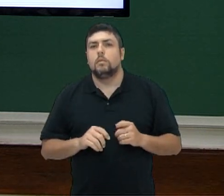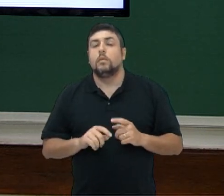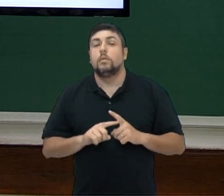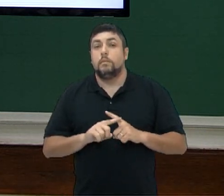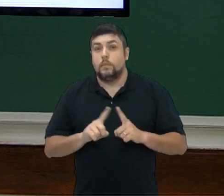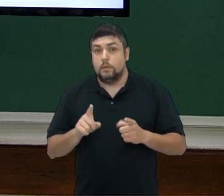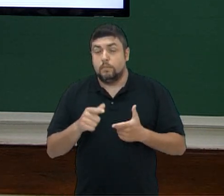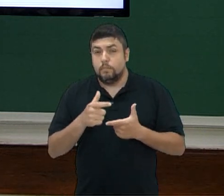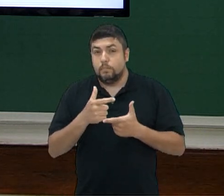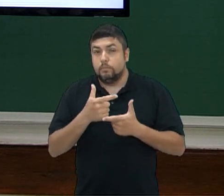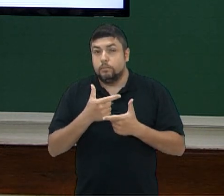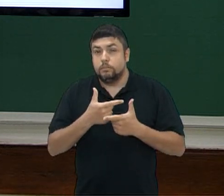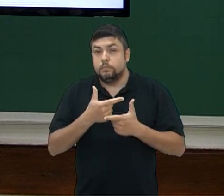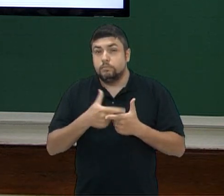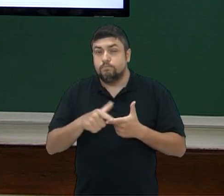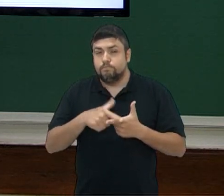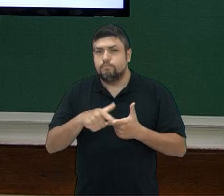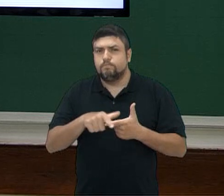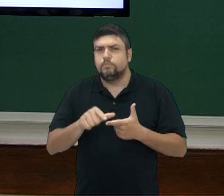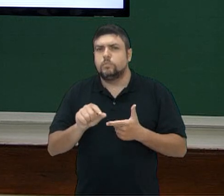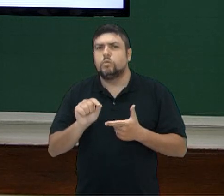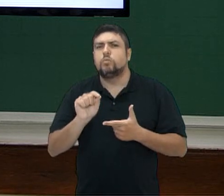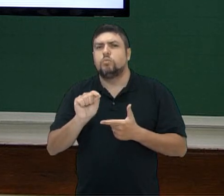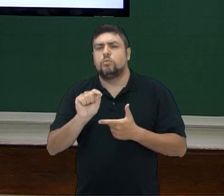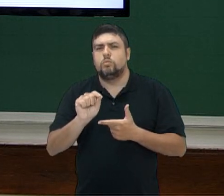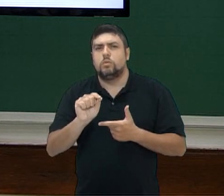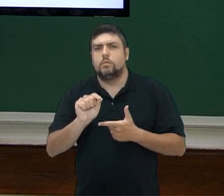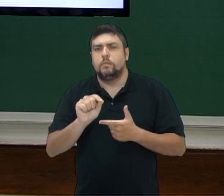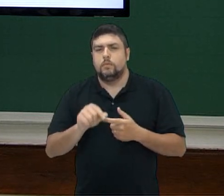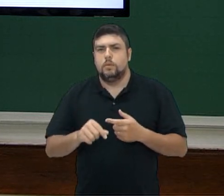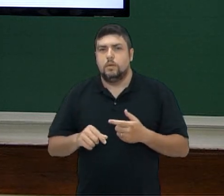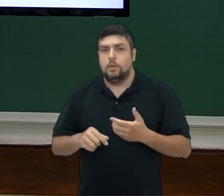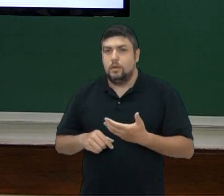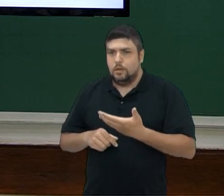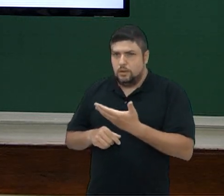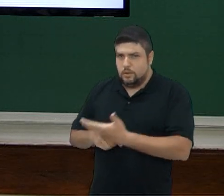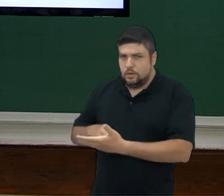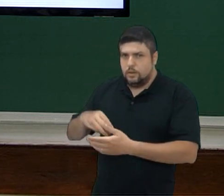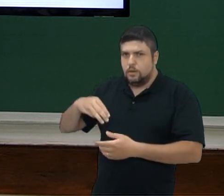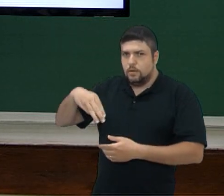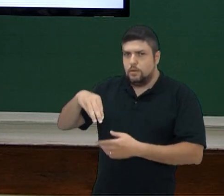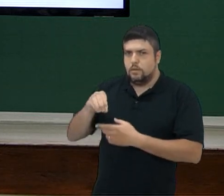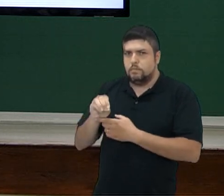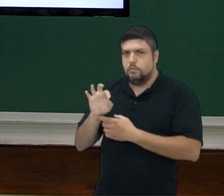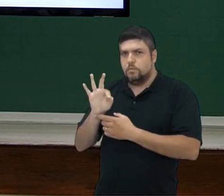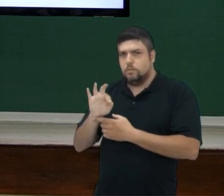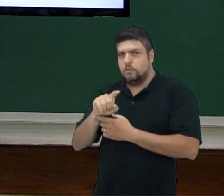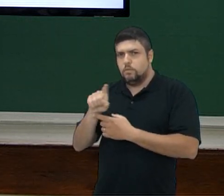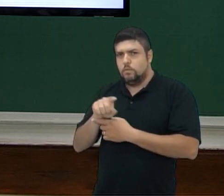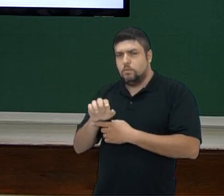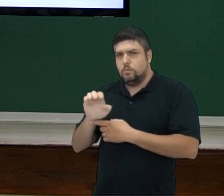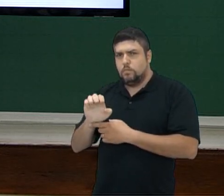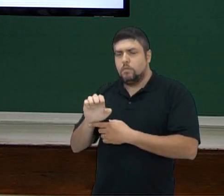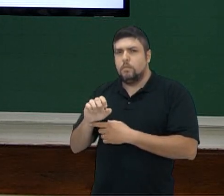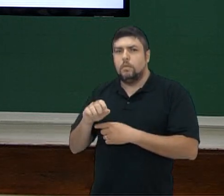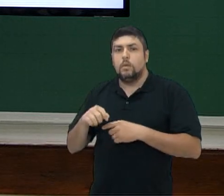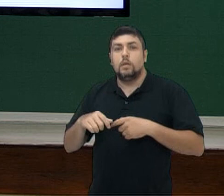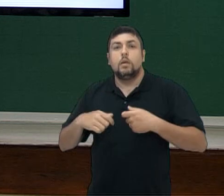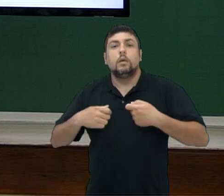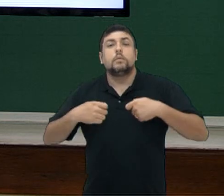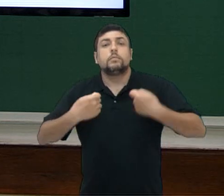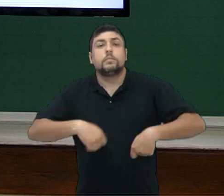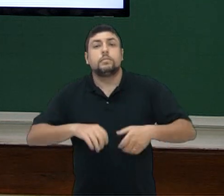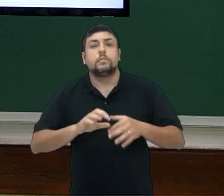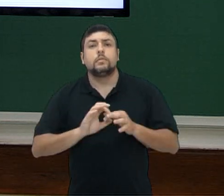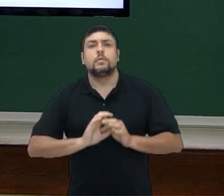disso foi que a filosofia que ele trabalhava precisava da livre expressão, para que